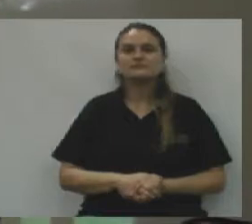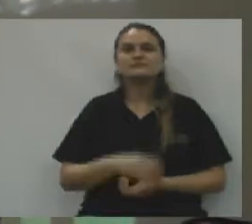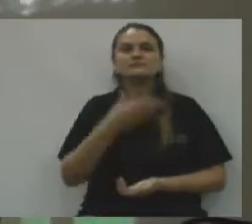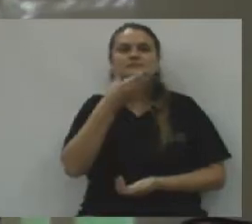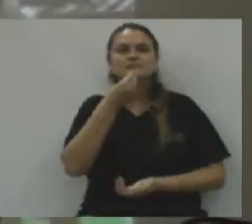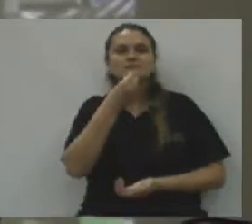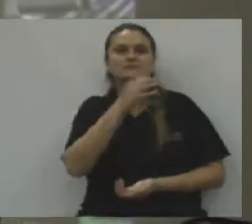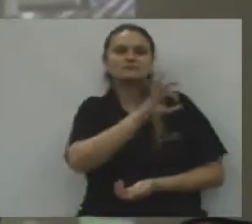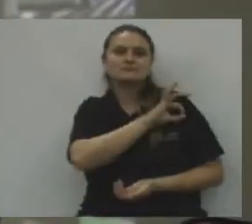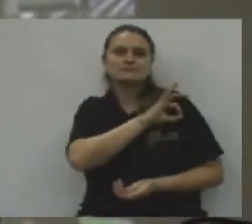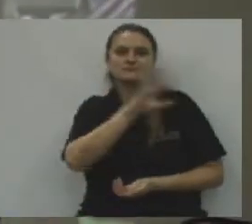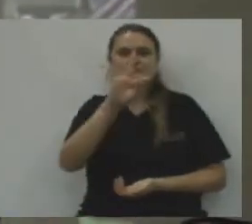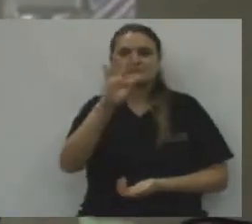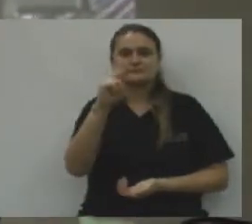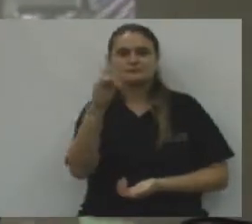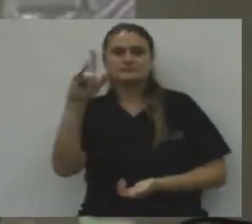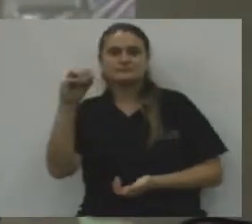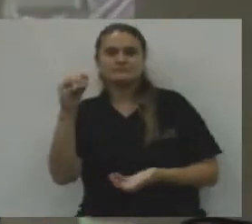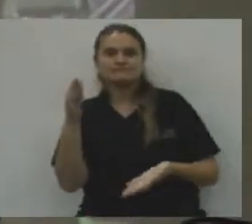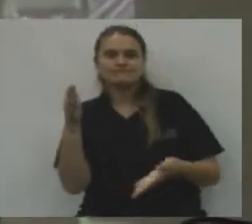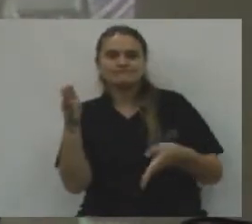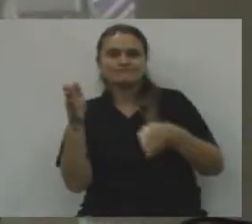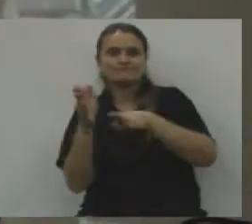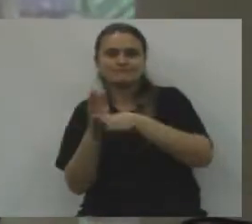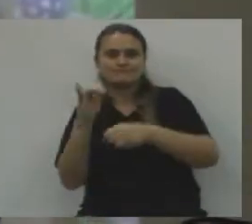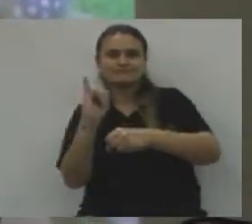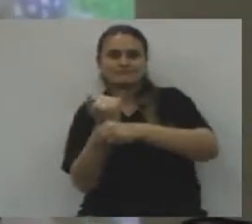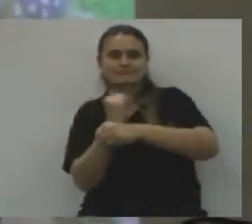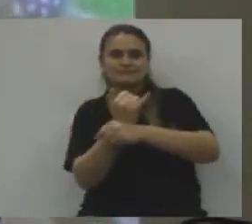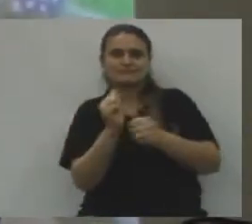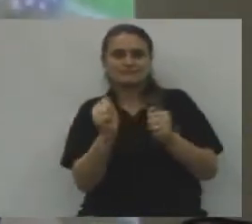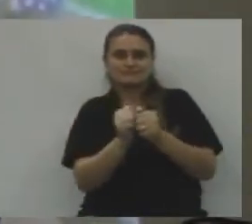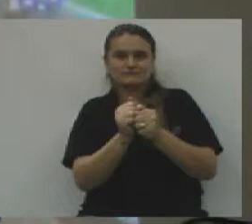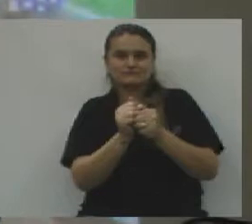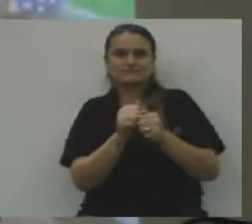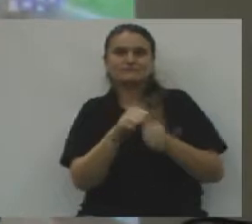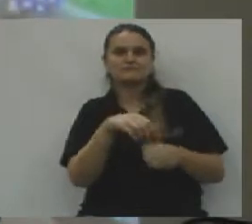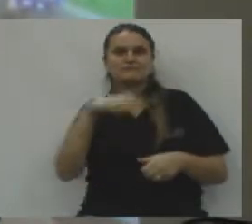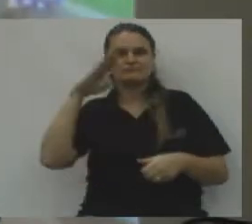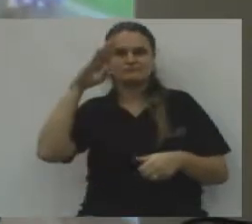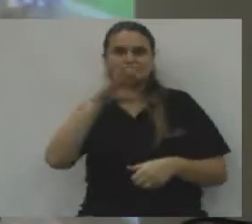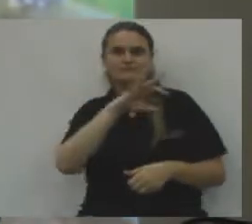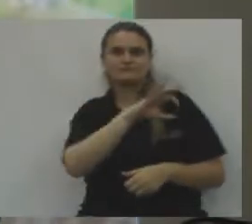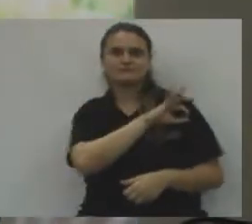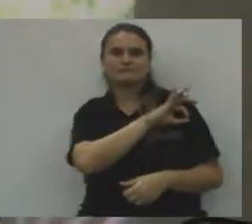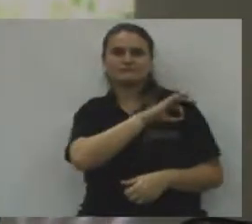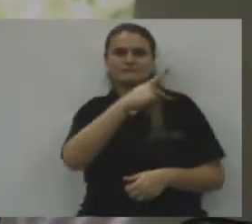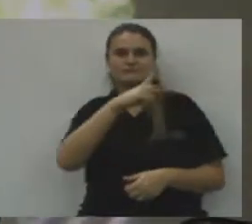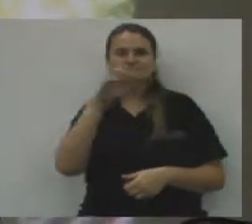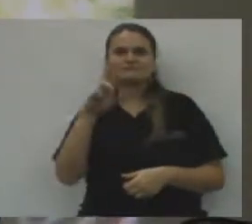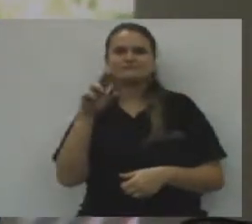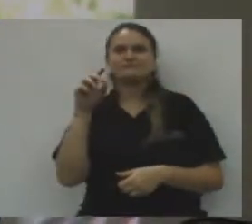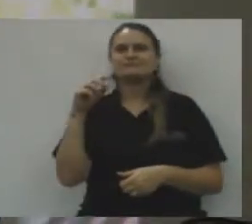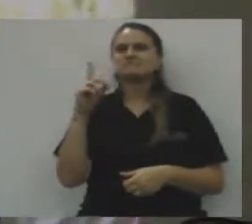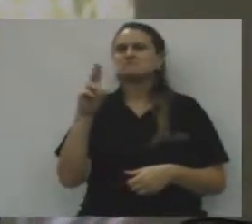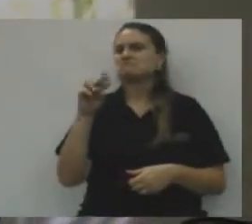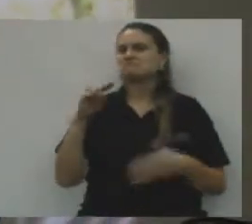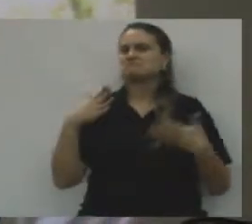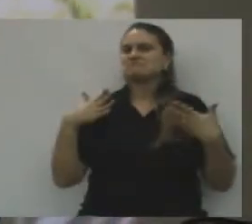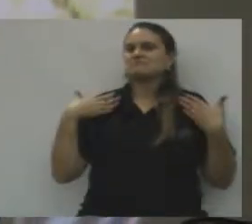Tiago veio até Joinville com outros 2 policiais militares de Porto União. E para quem trabalha diariamente com o soldado Silva, não foi surpreso o